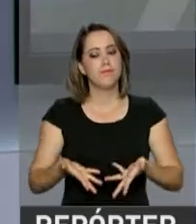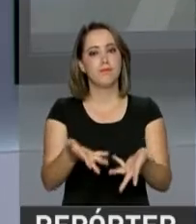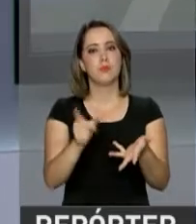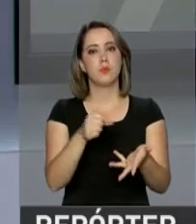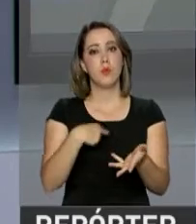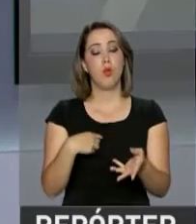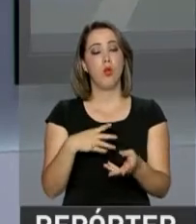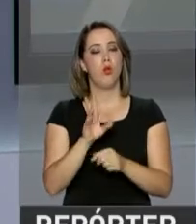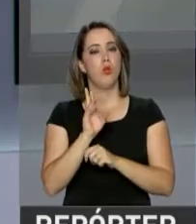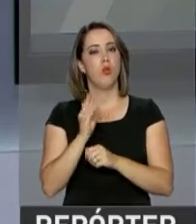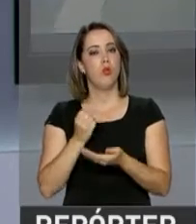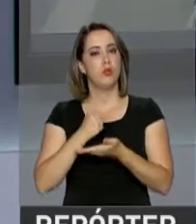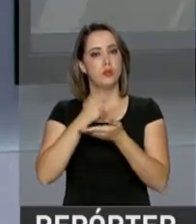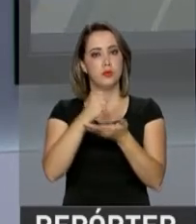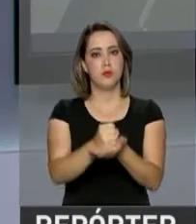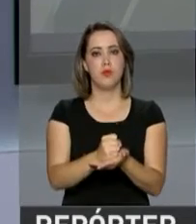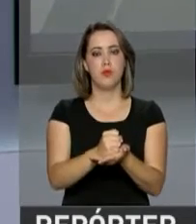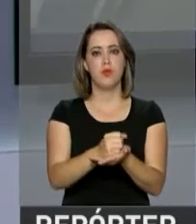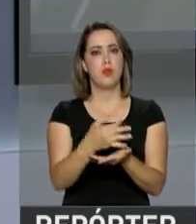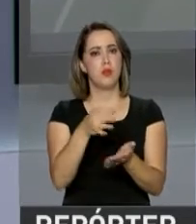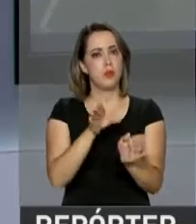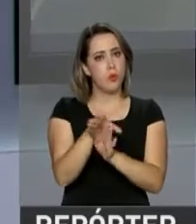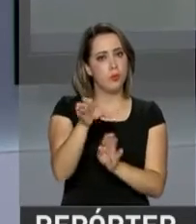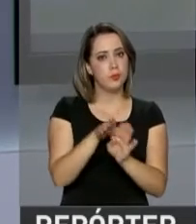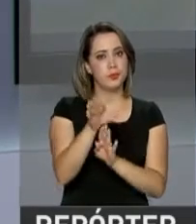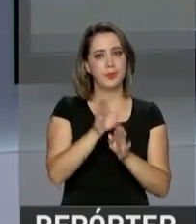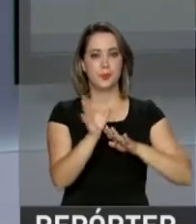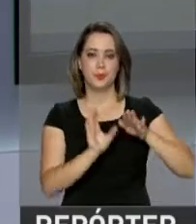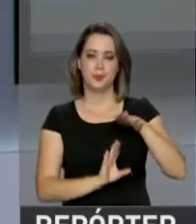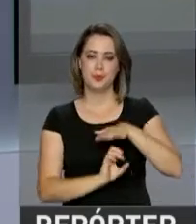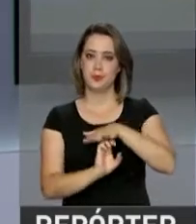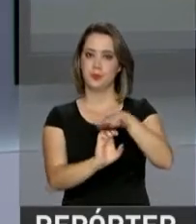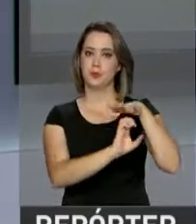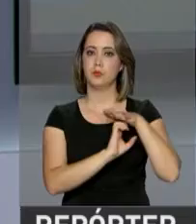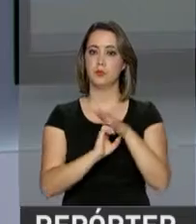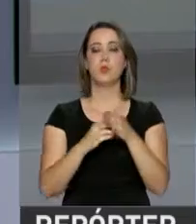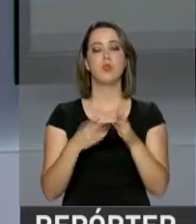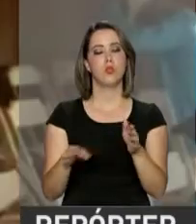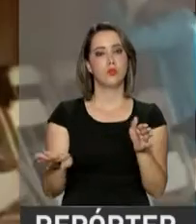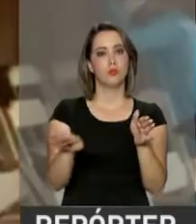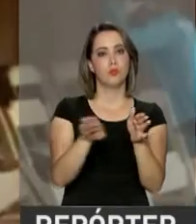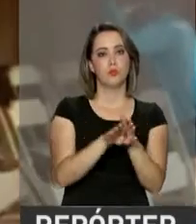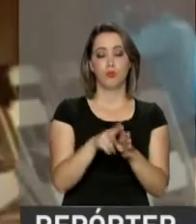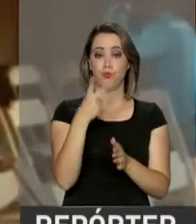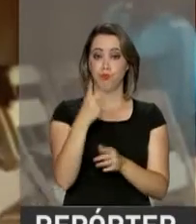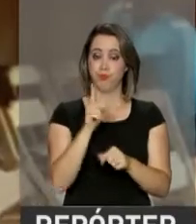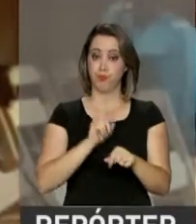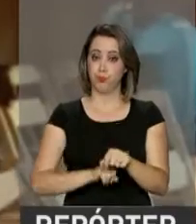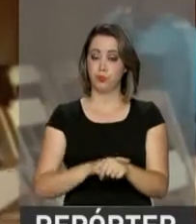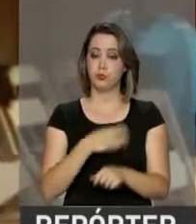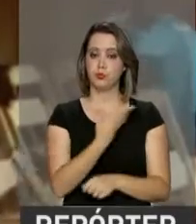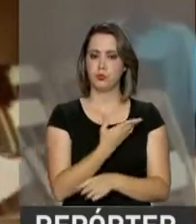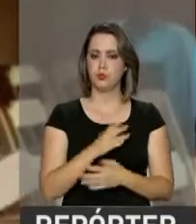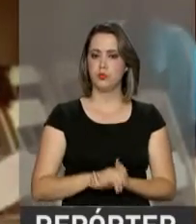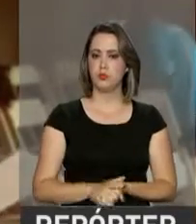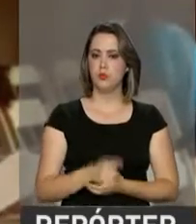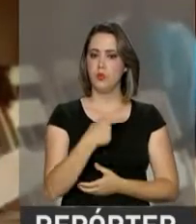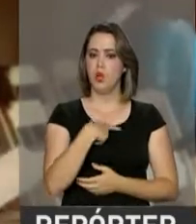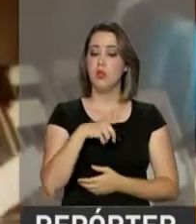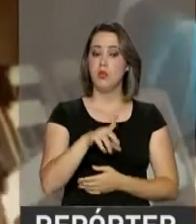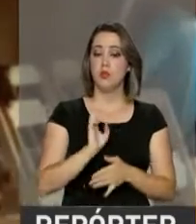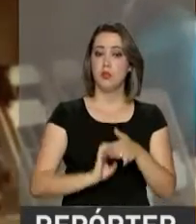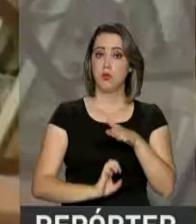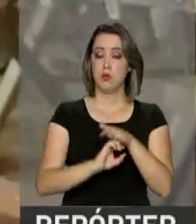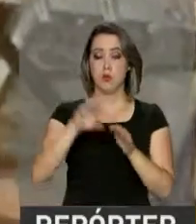oferece consultoria a pequenas e médias empresas chega a sua segunda etapa o silvio é dono de uma empresa